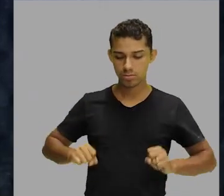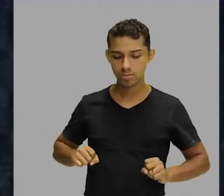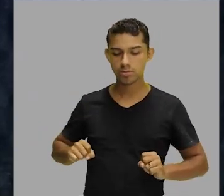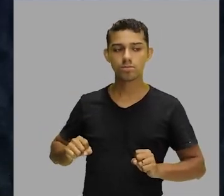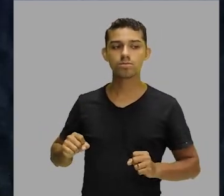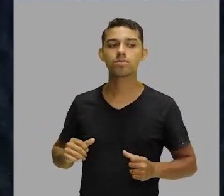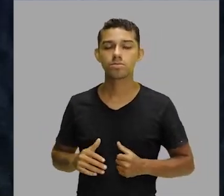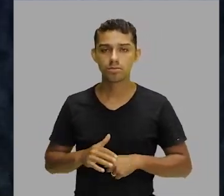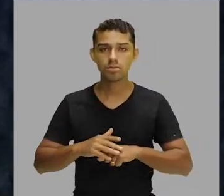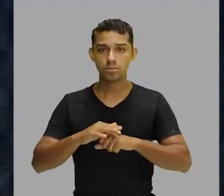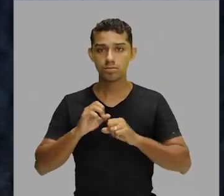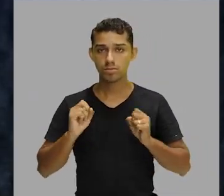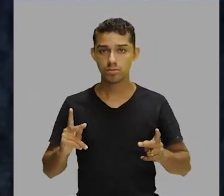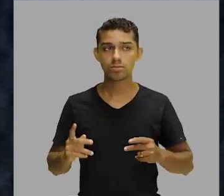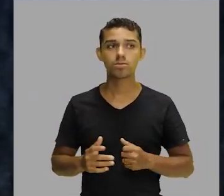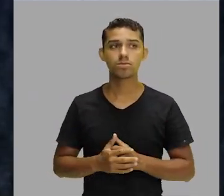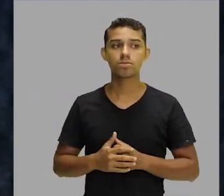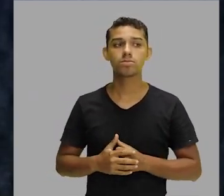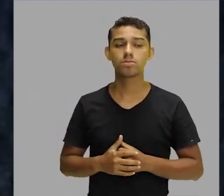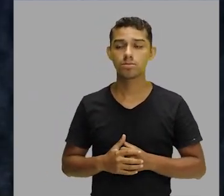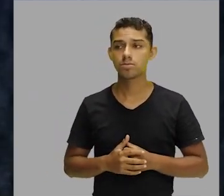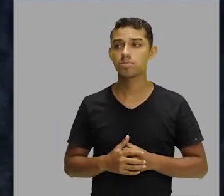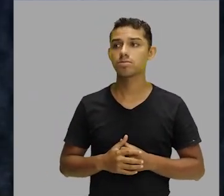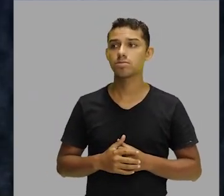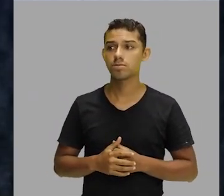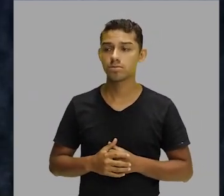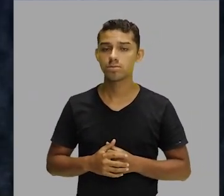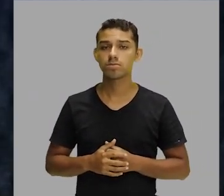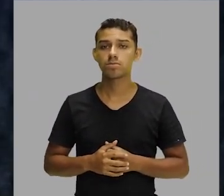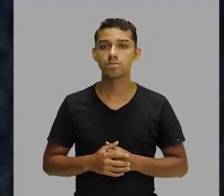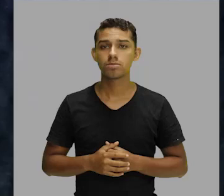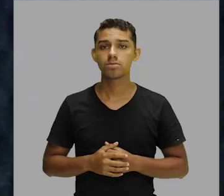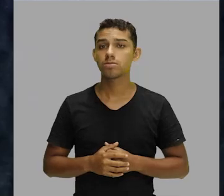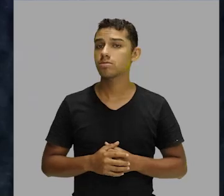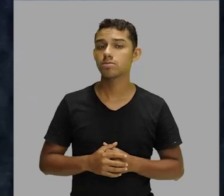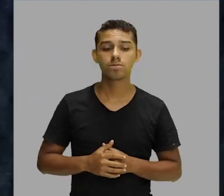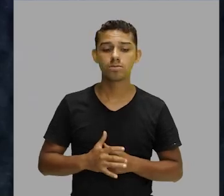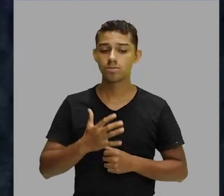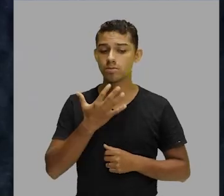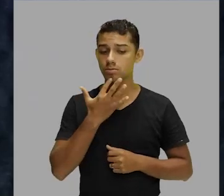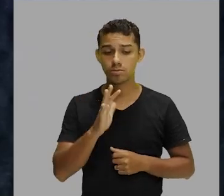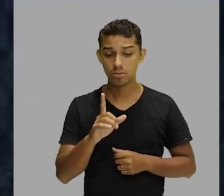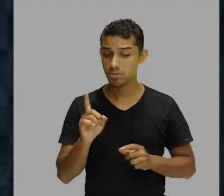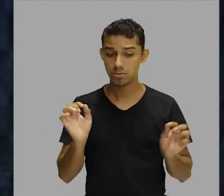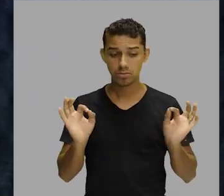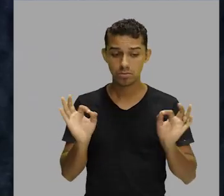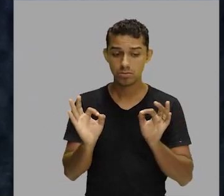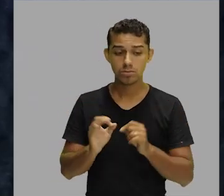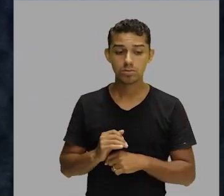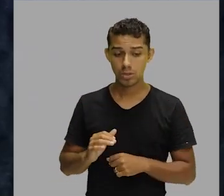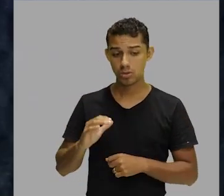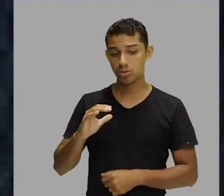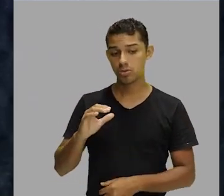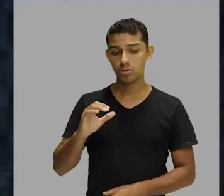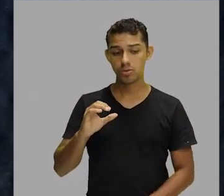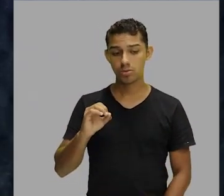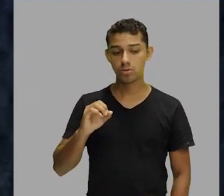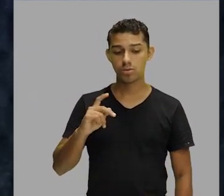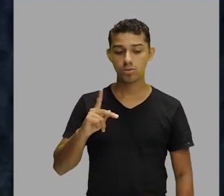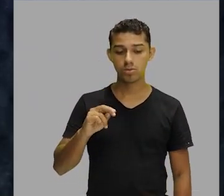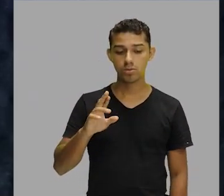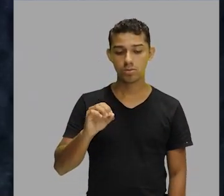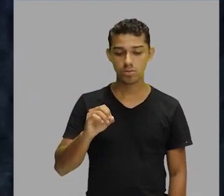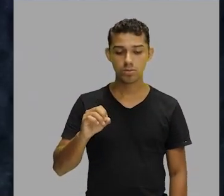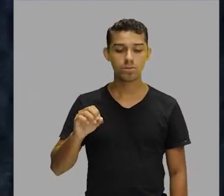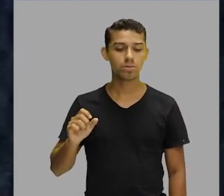defesa, ok? Então, ele vai aqui, ó, ele não é reconhecido como um corpo estranho por essas células e, por isso,